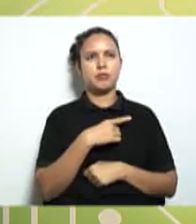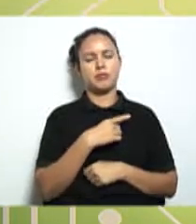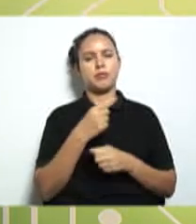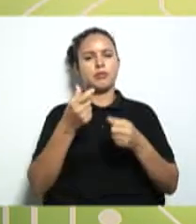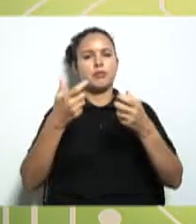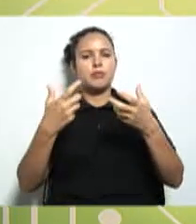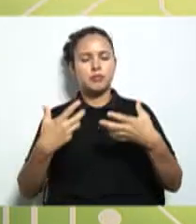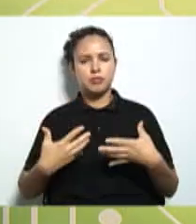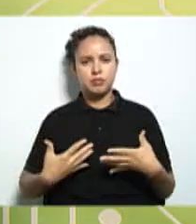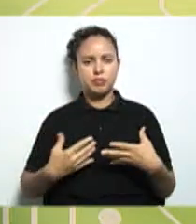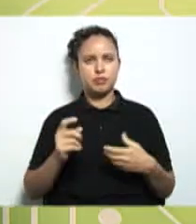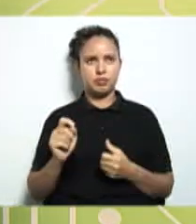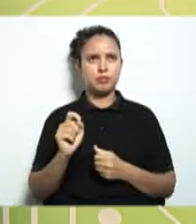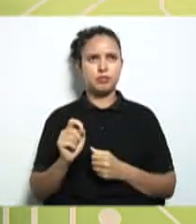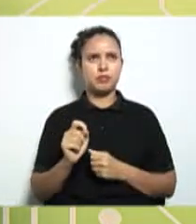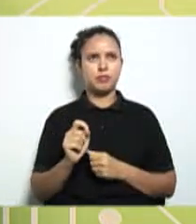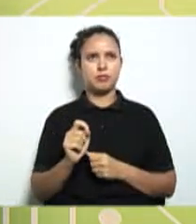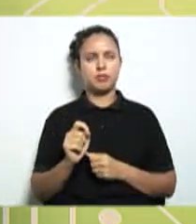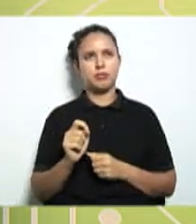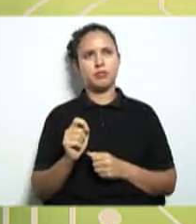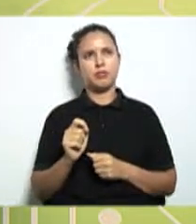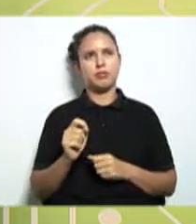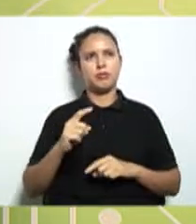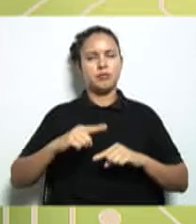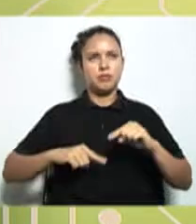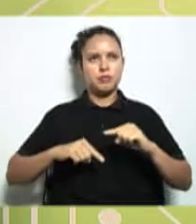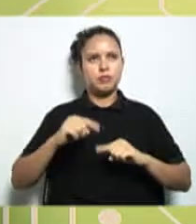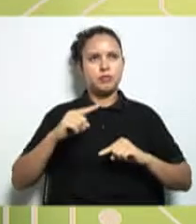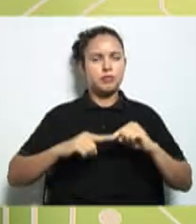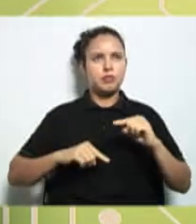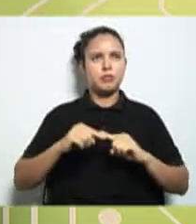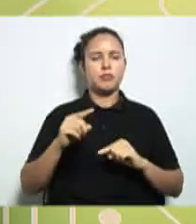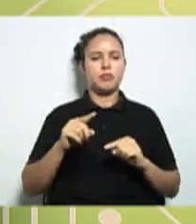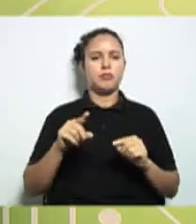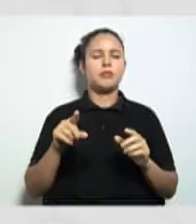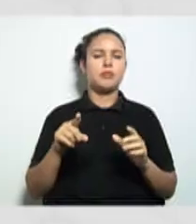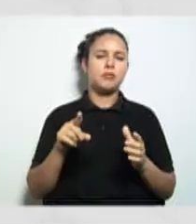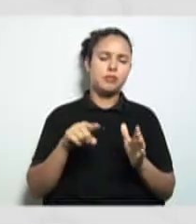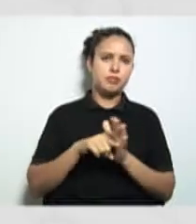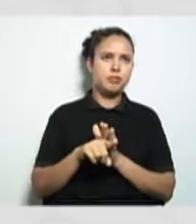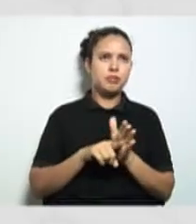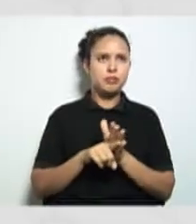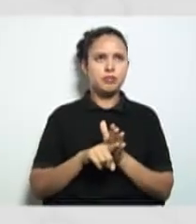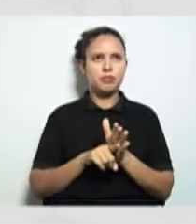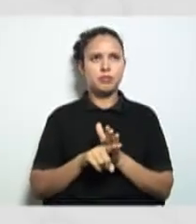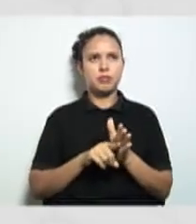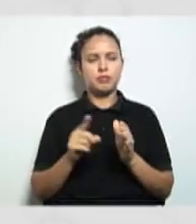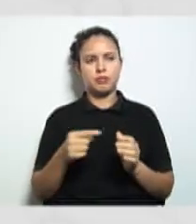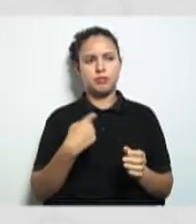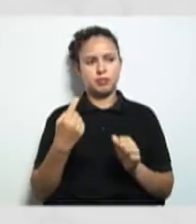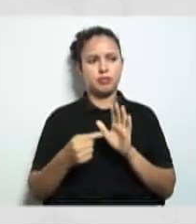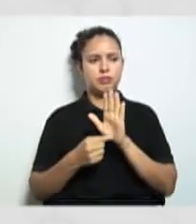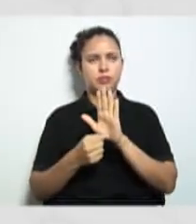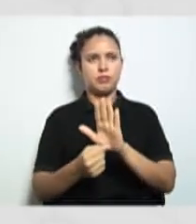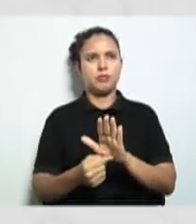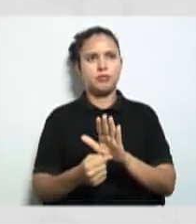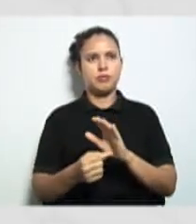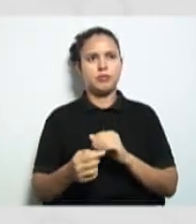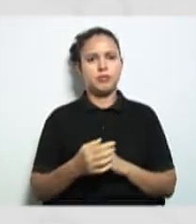falando sobre o instrumento, né, de pesquisa que nós mostramos para